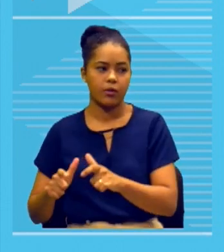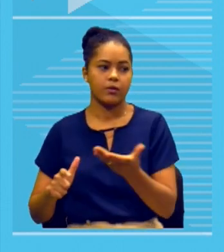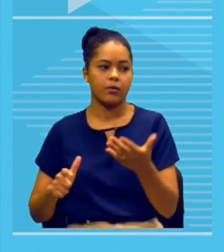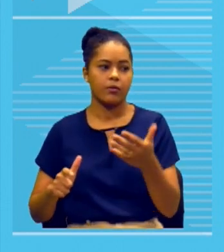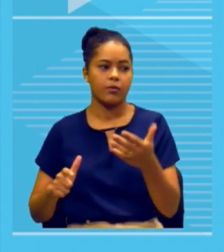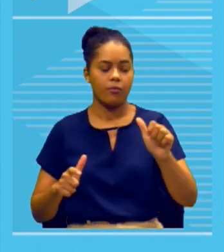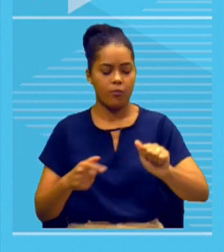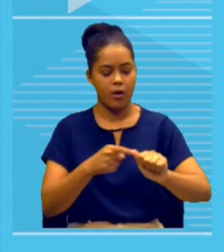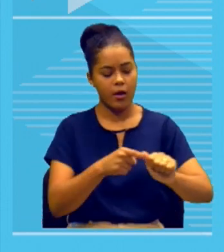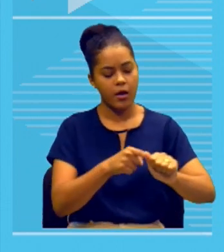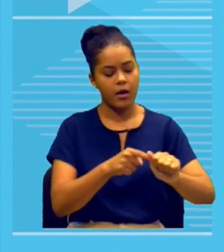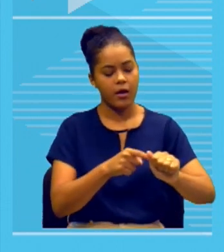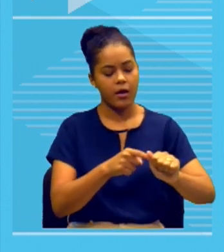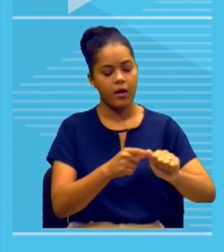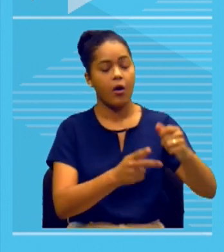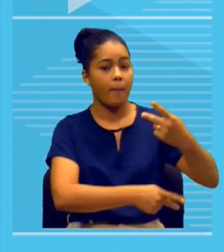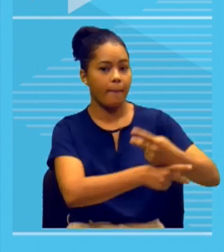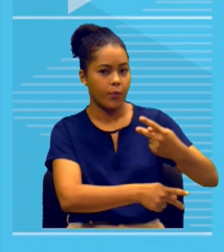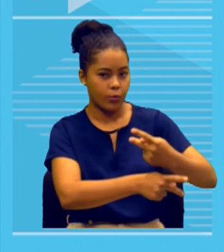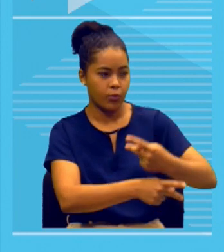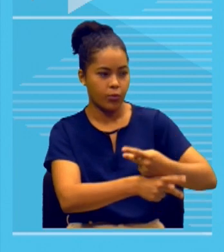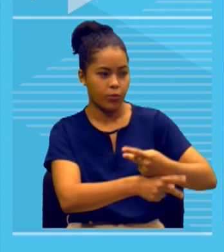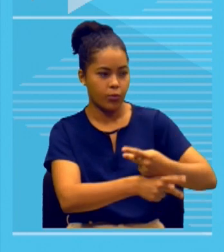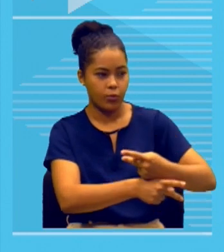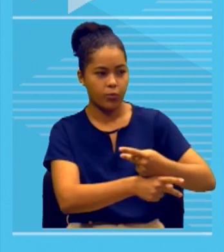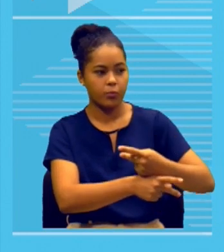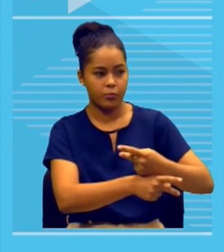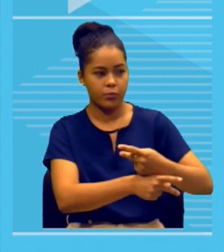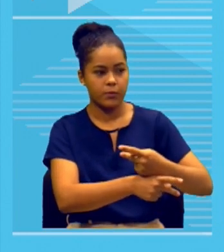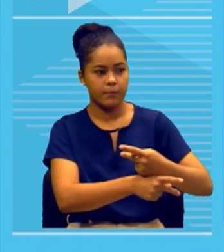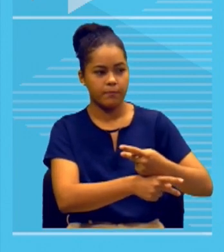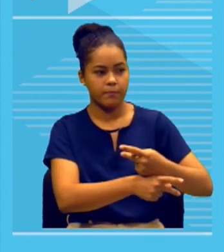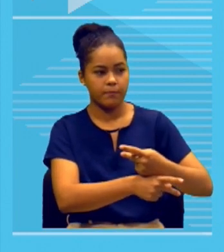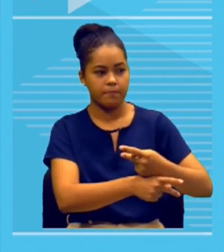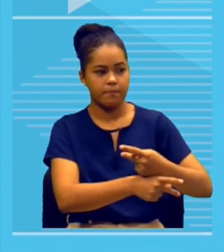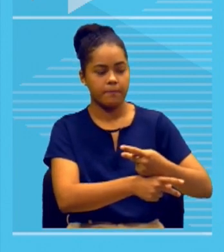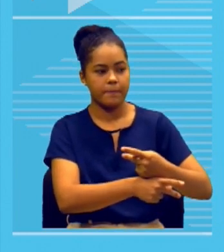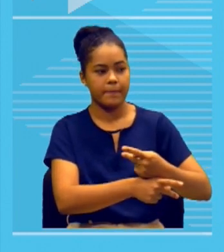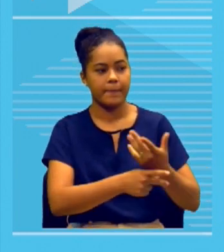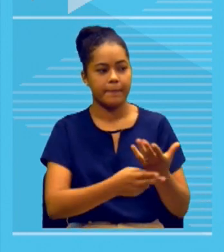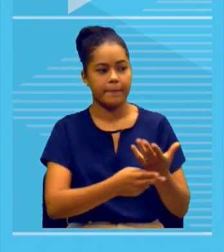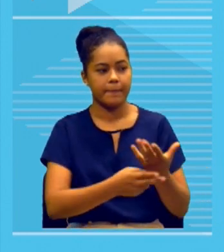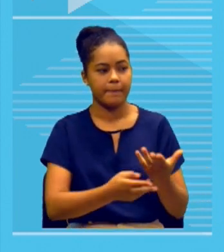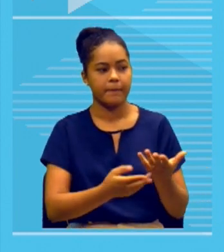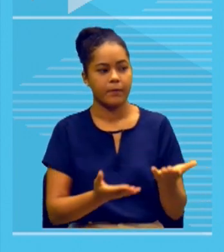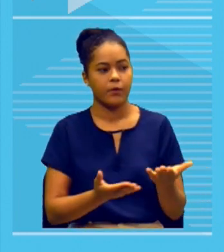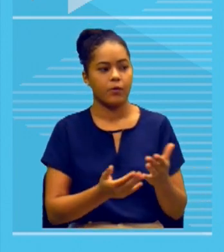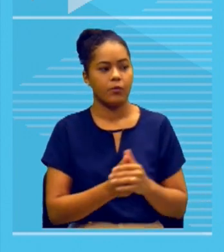oblíquo Então esse esse aonde aqui é o pronome relativo